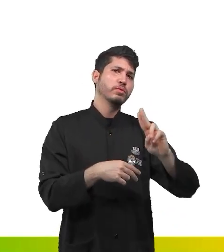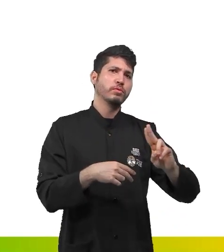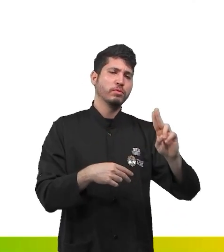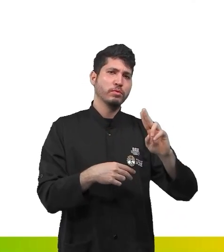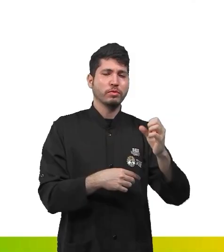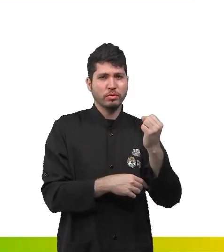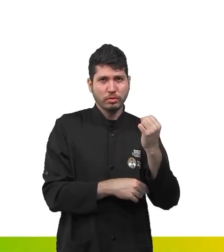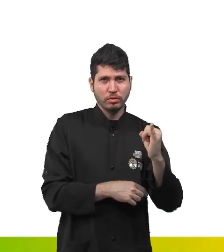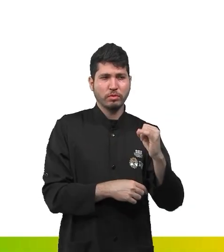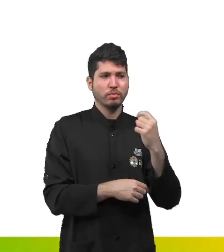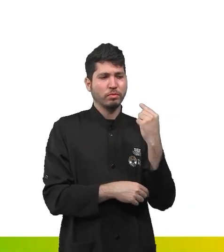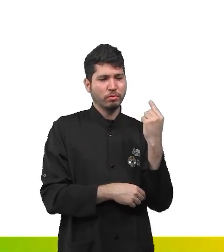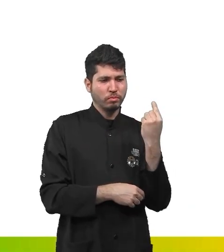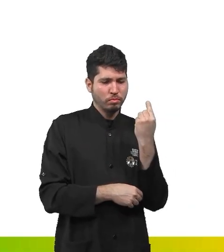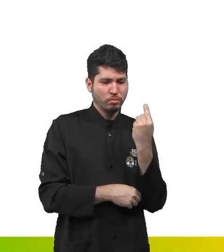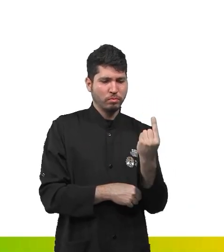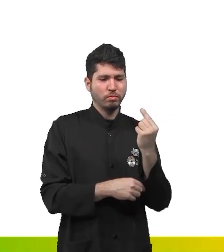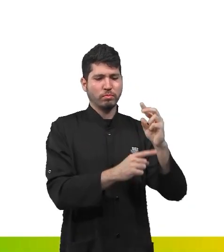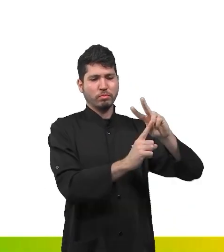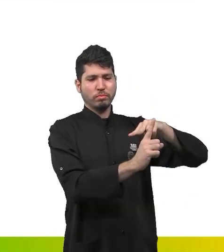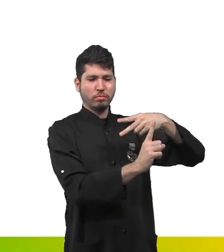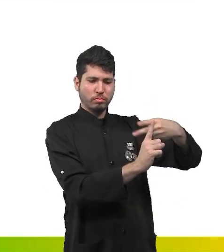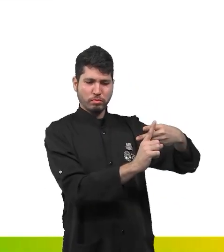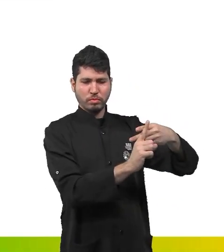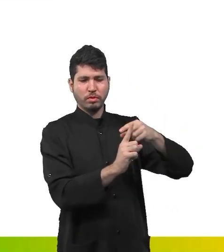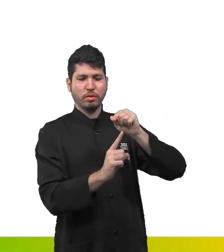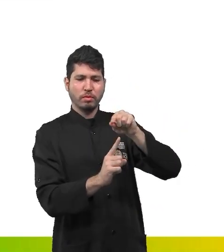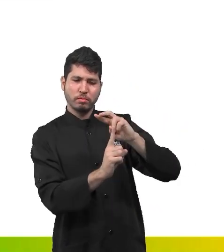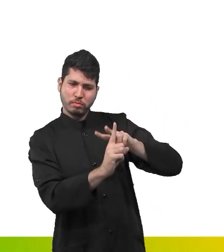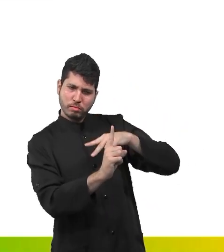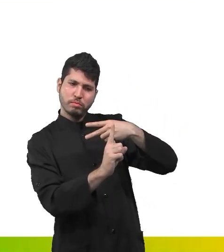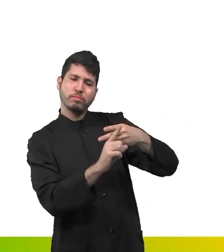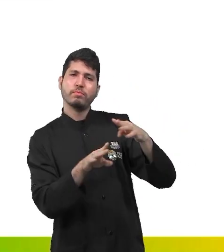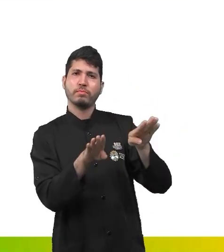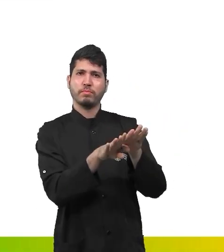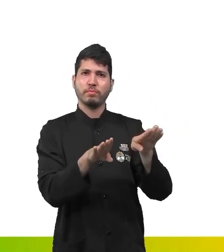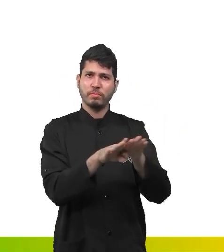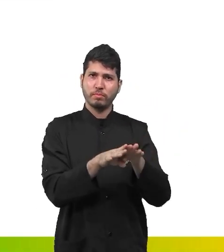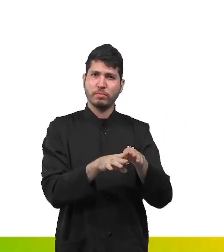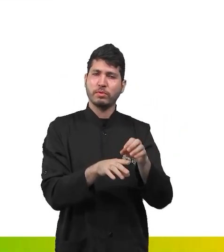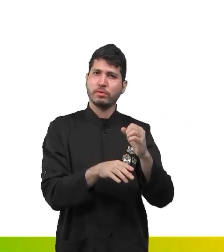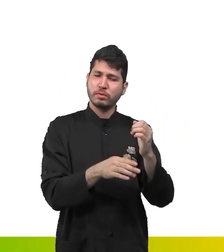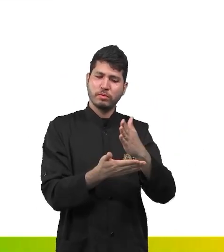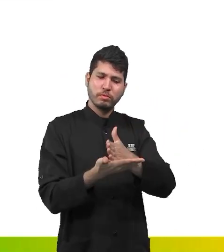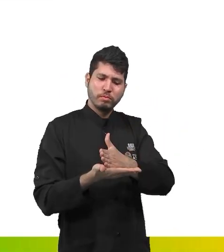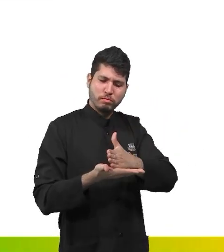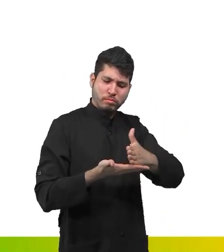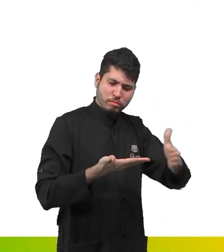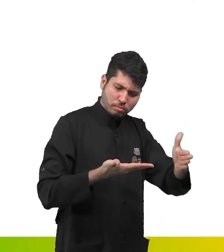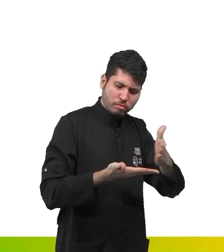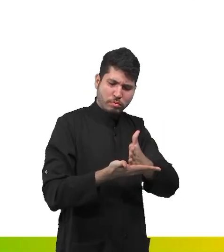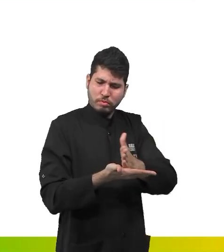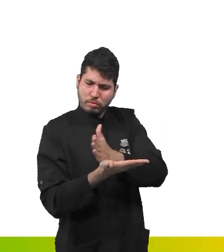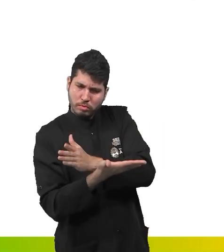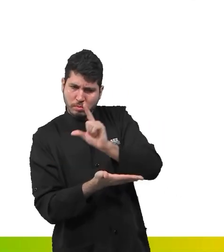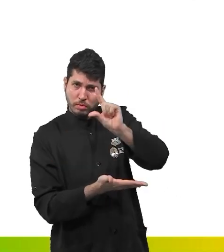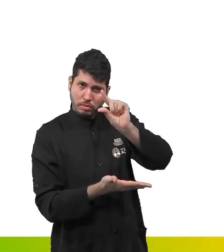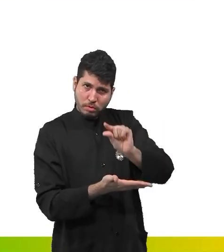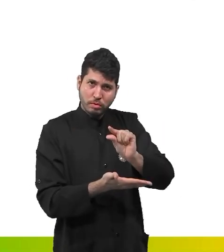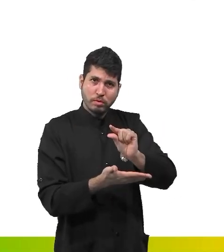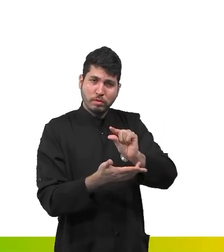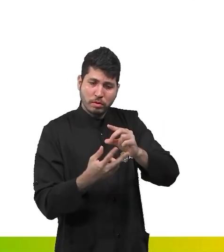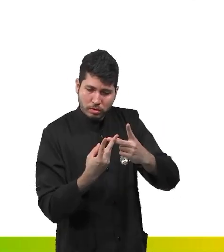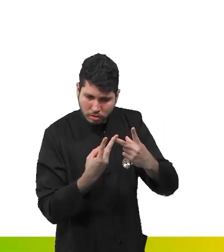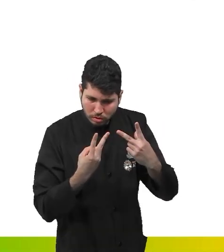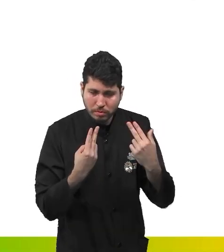uma duplica, a outra duplica também. Se reduz pela metade, a outra também vai reduzir pela metade. E aqui